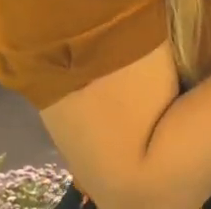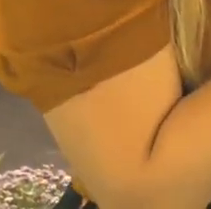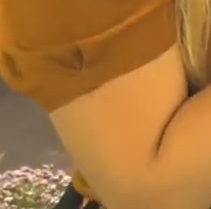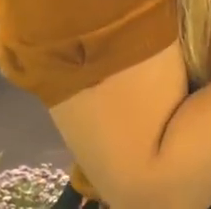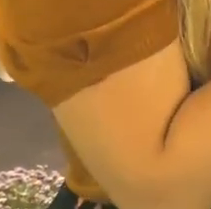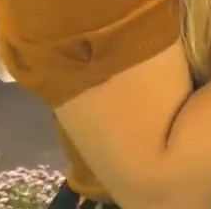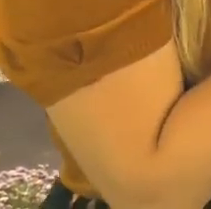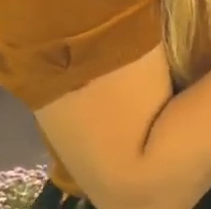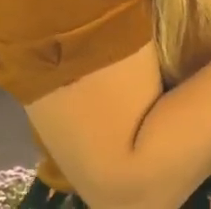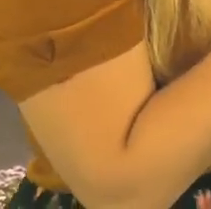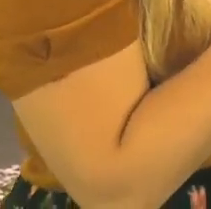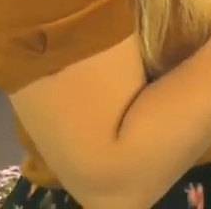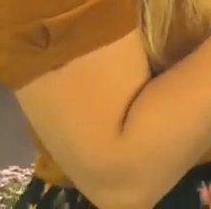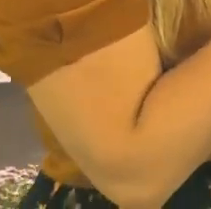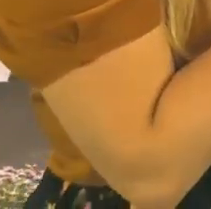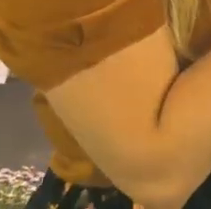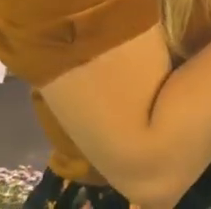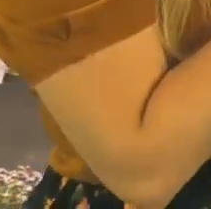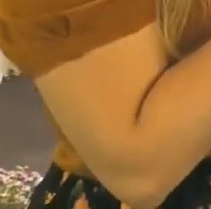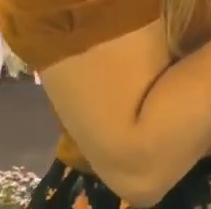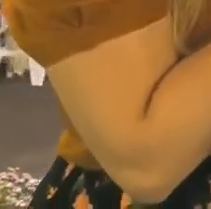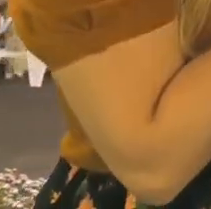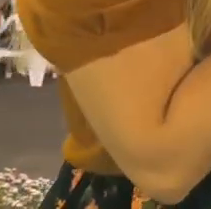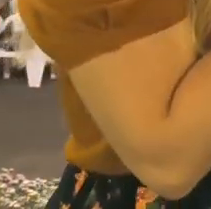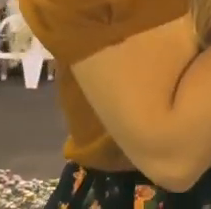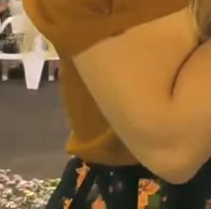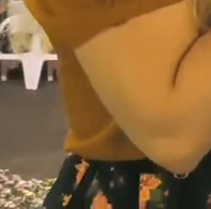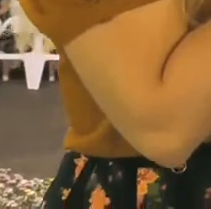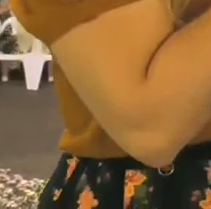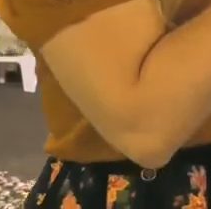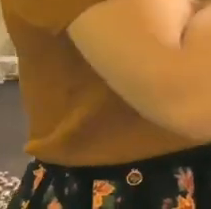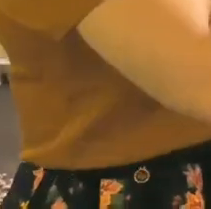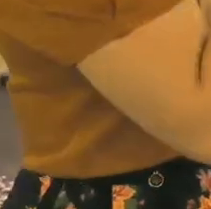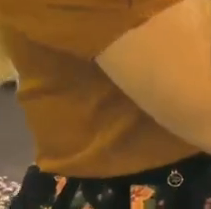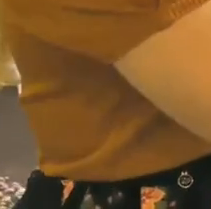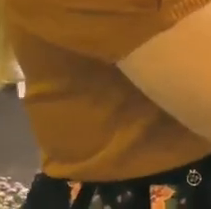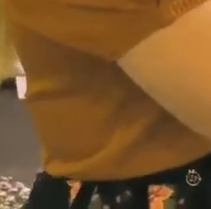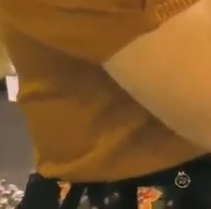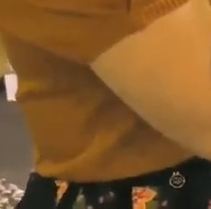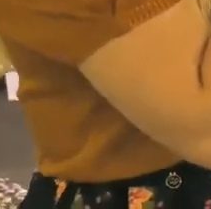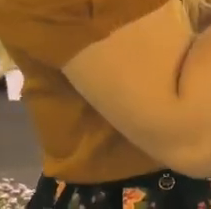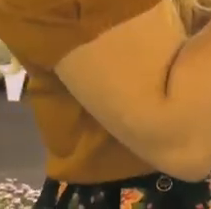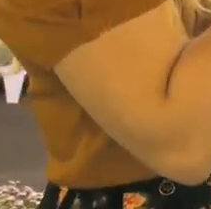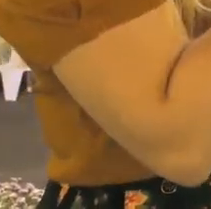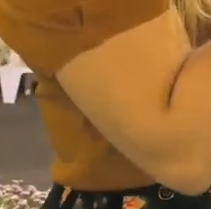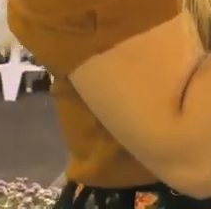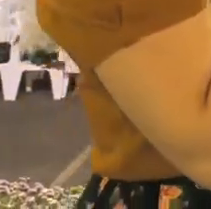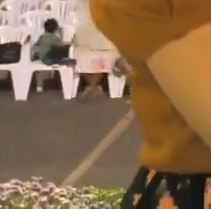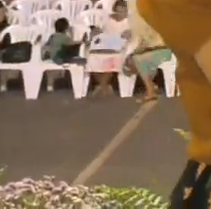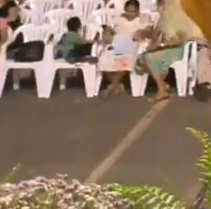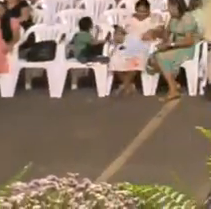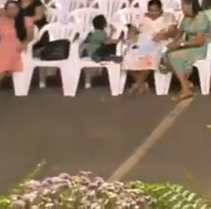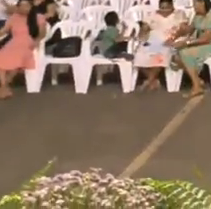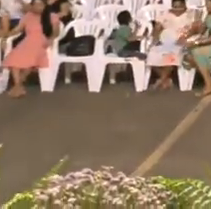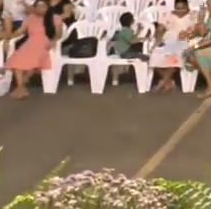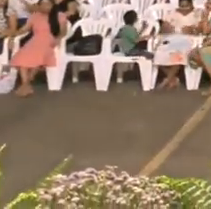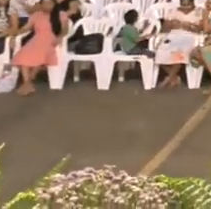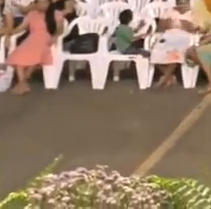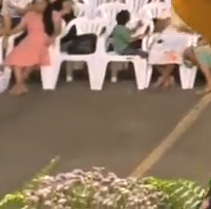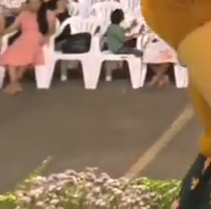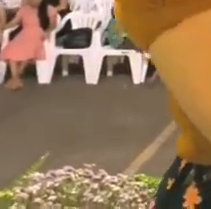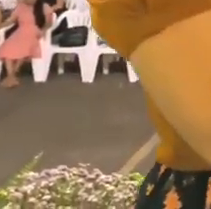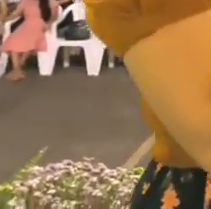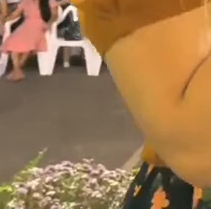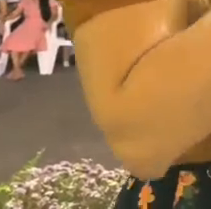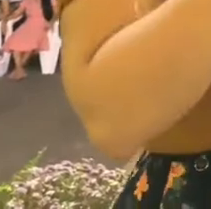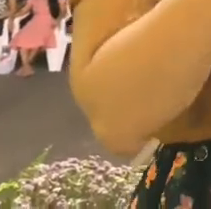na internet que hoje precisam ouvir o que Deus tem para falar missionário também nós levantamos essa campanha no nosso Instagram